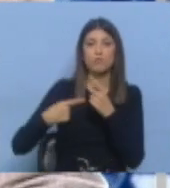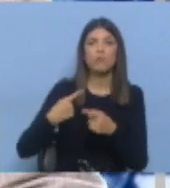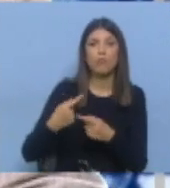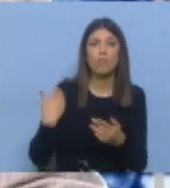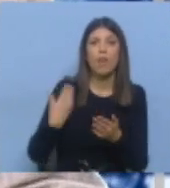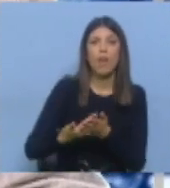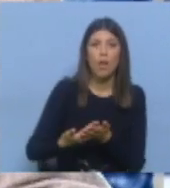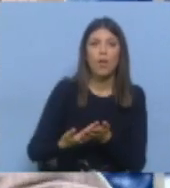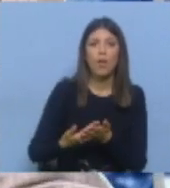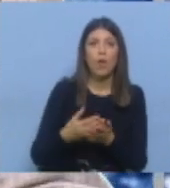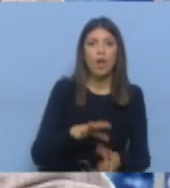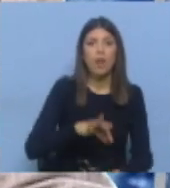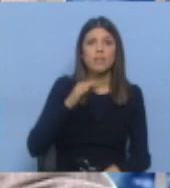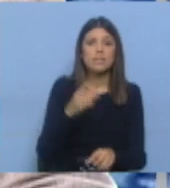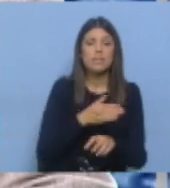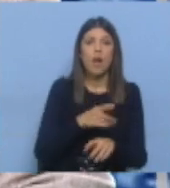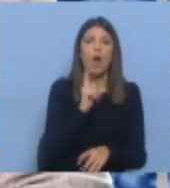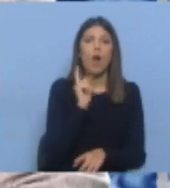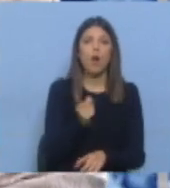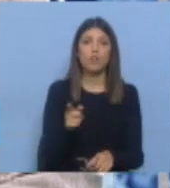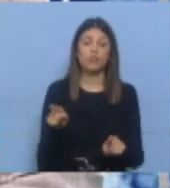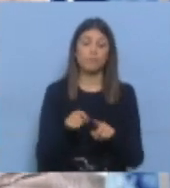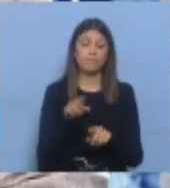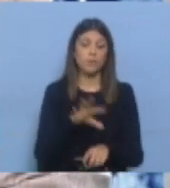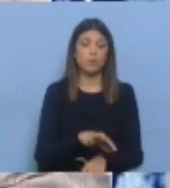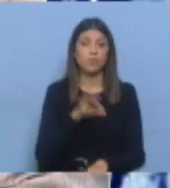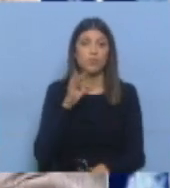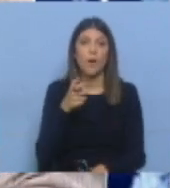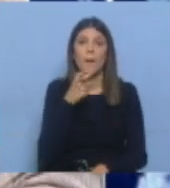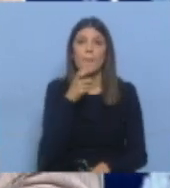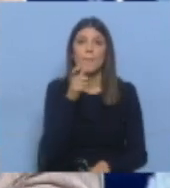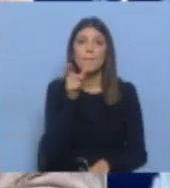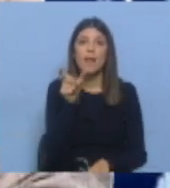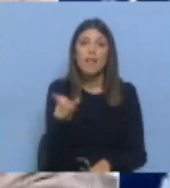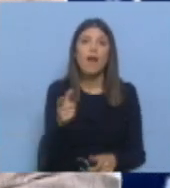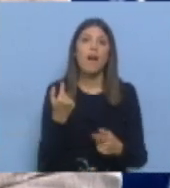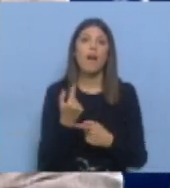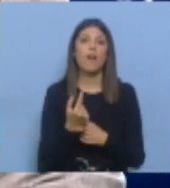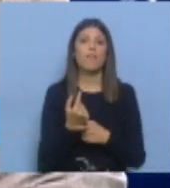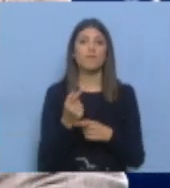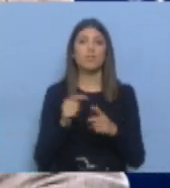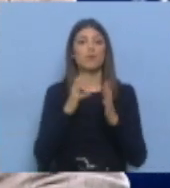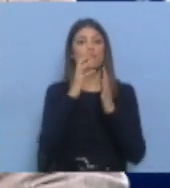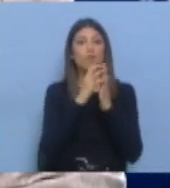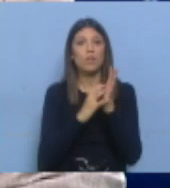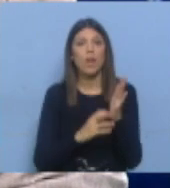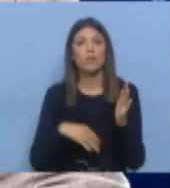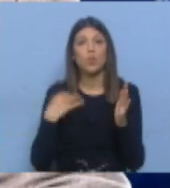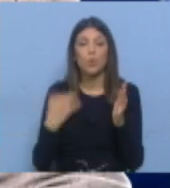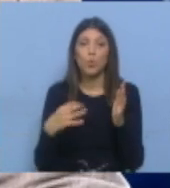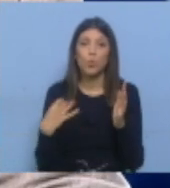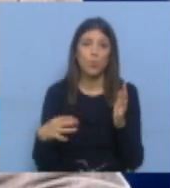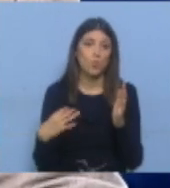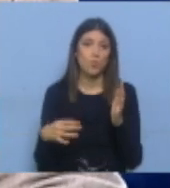estamos de acordo os dois, que a encíclica Laudato Si é um texto fundamental no pontificado. É um